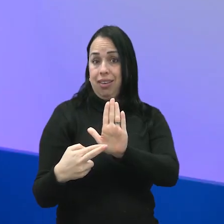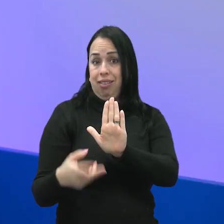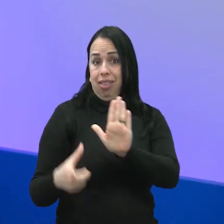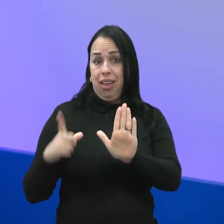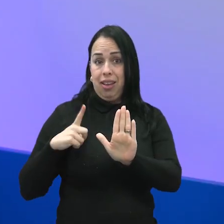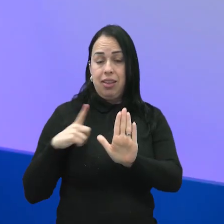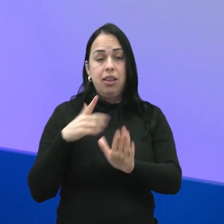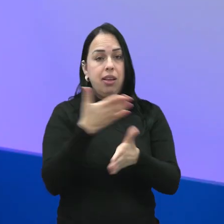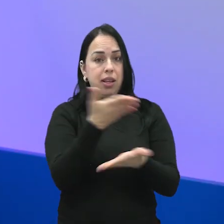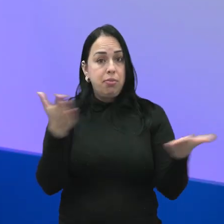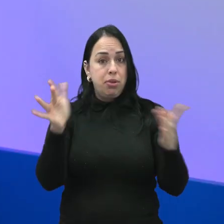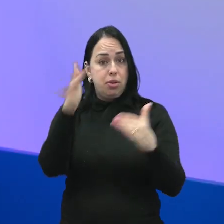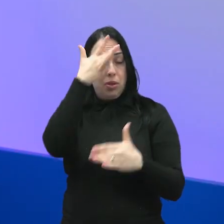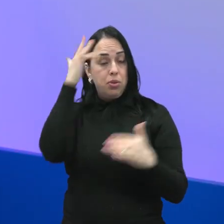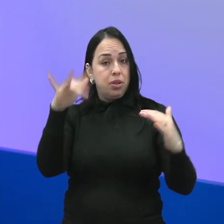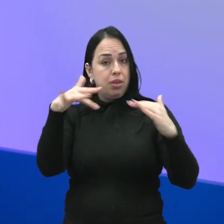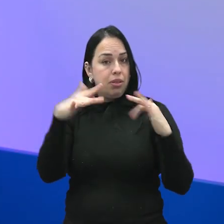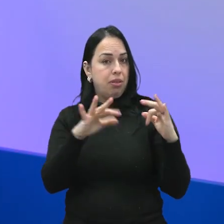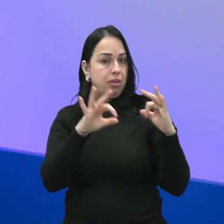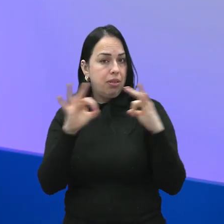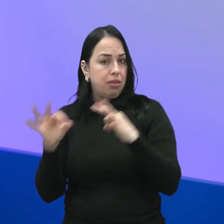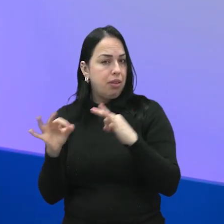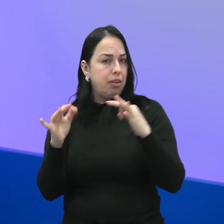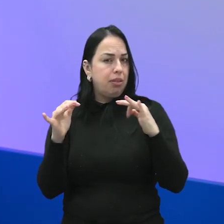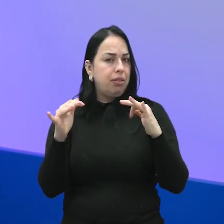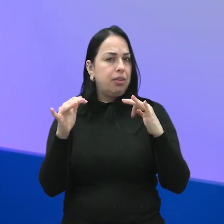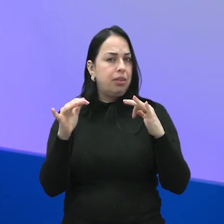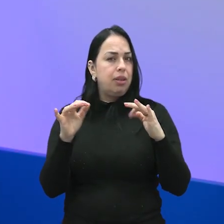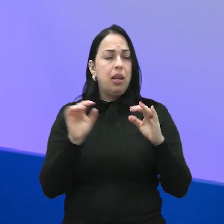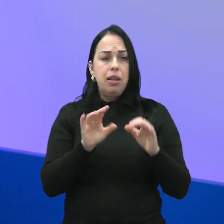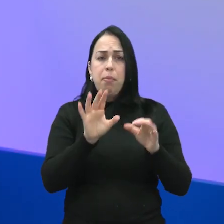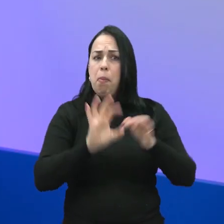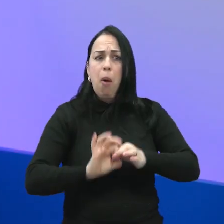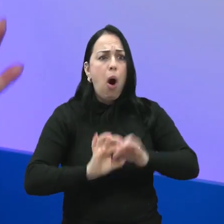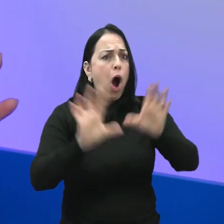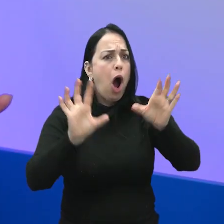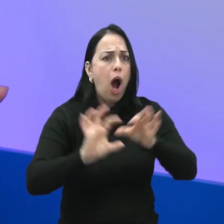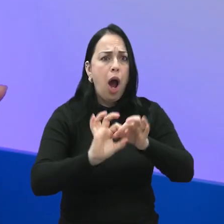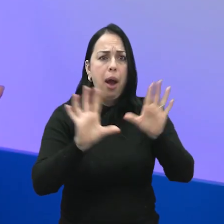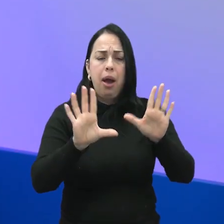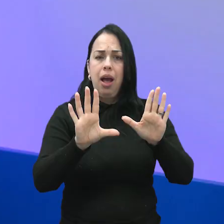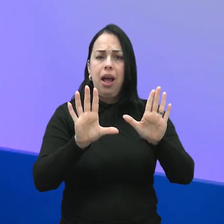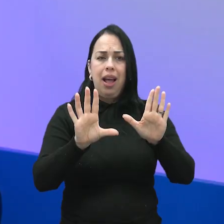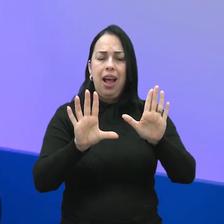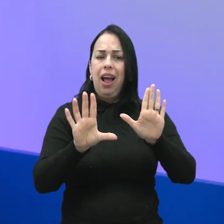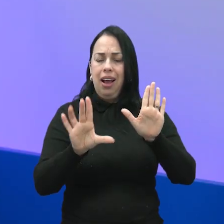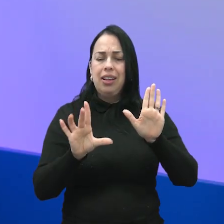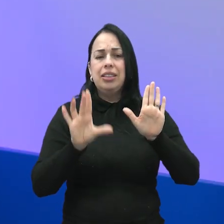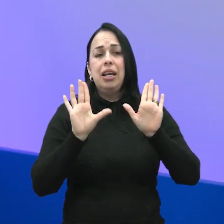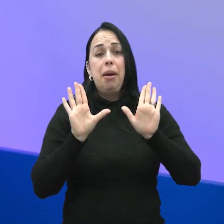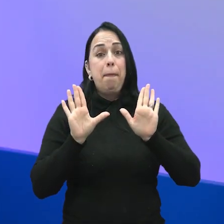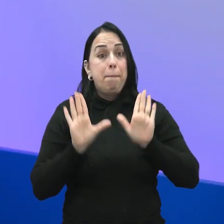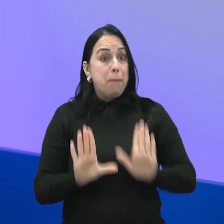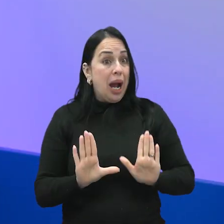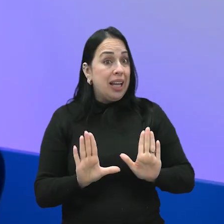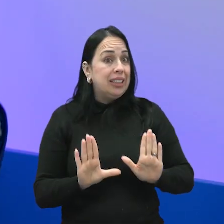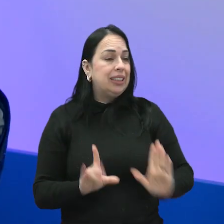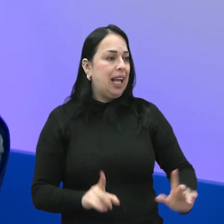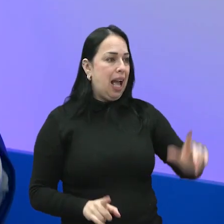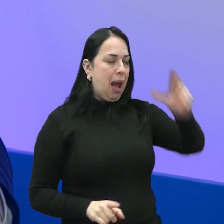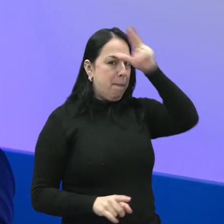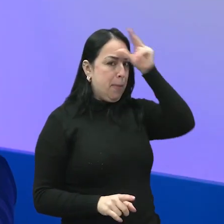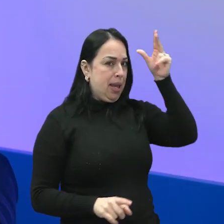O cidadão que está nos vendo agora, ele pode fazer tudo o que a lei não proíbe.